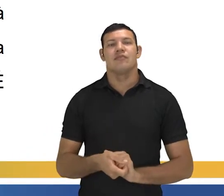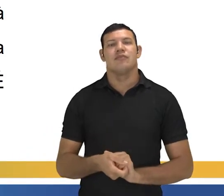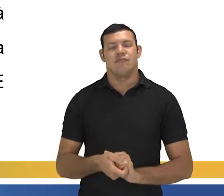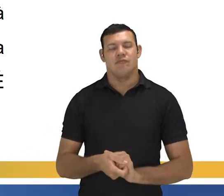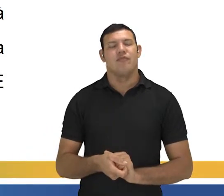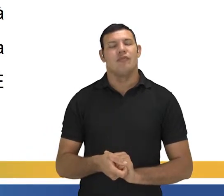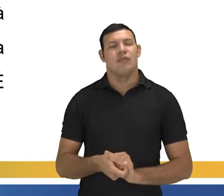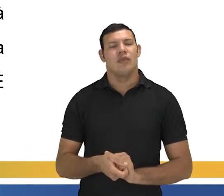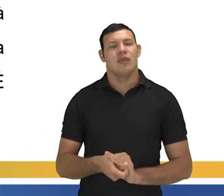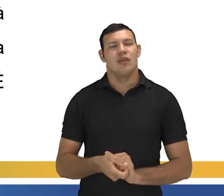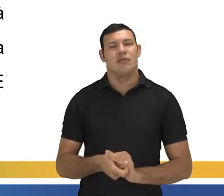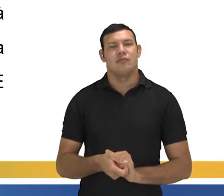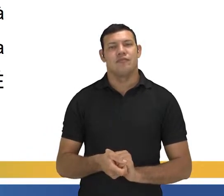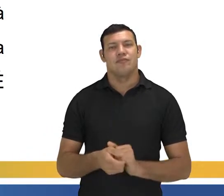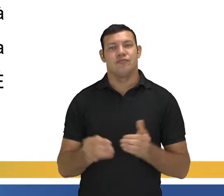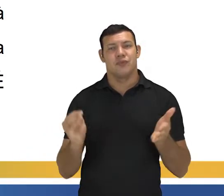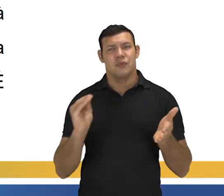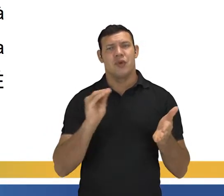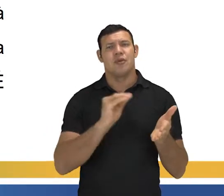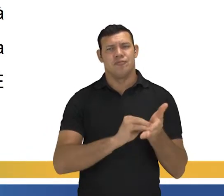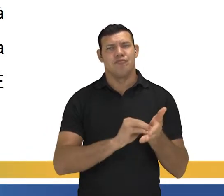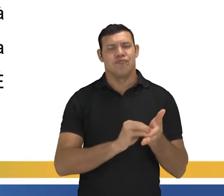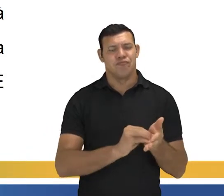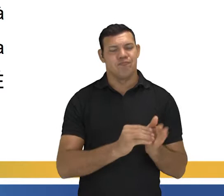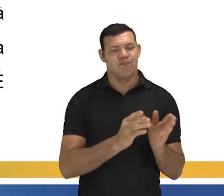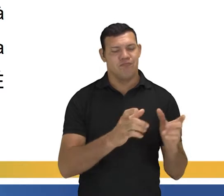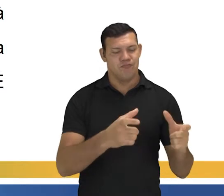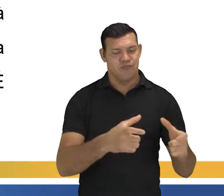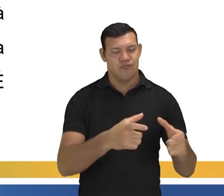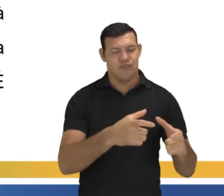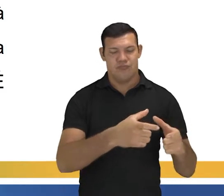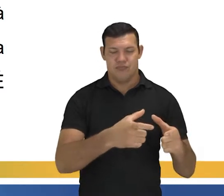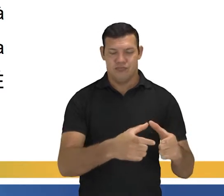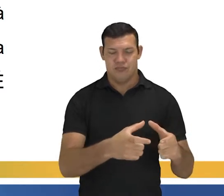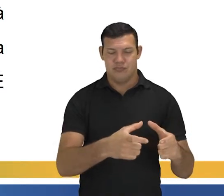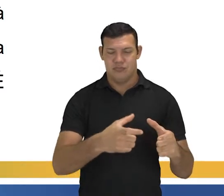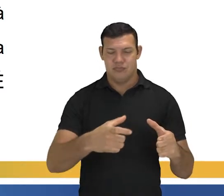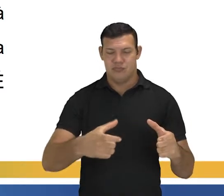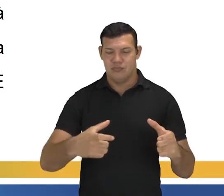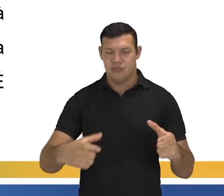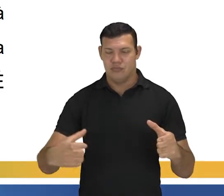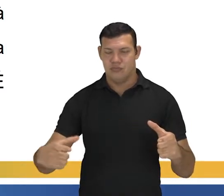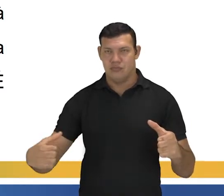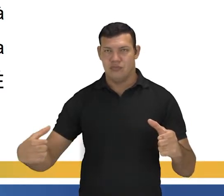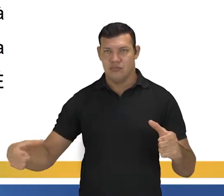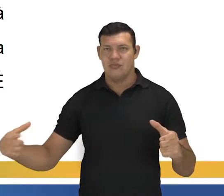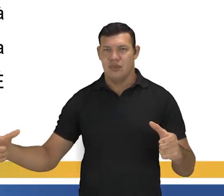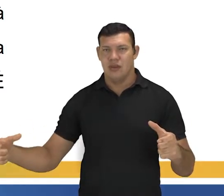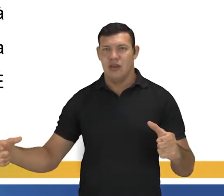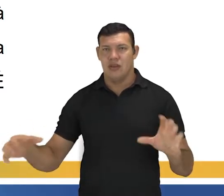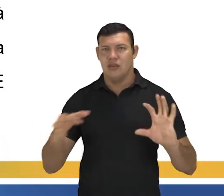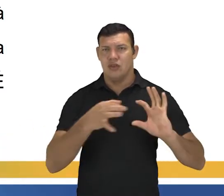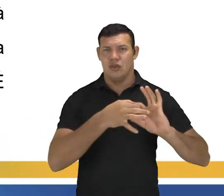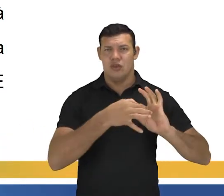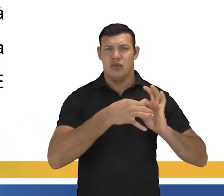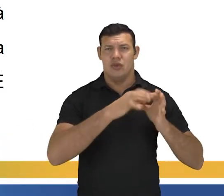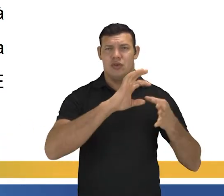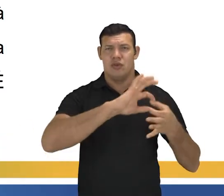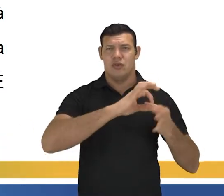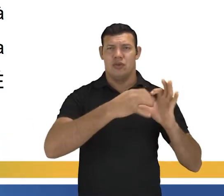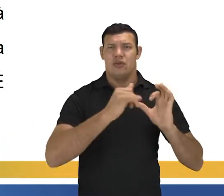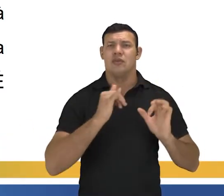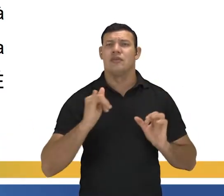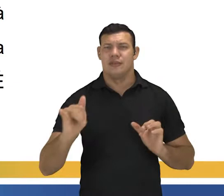esses resistores na sequência, um depois do outro. E interessante notarmos que a corrente elétrica na